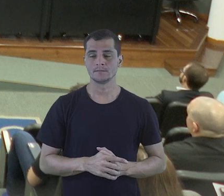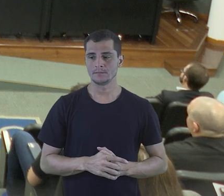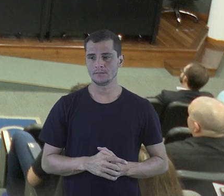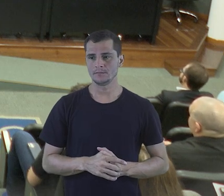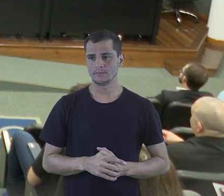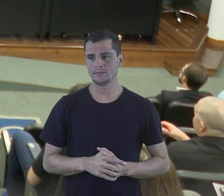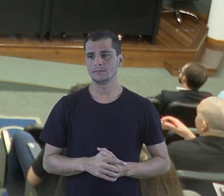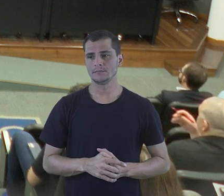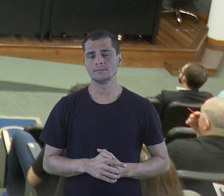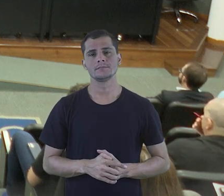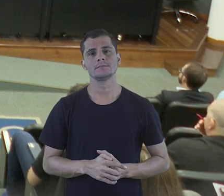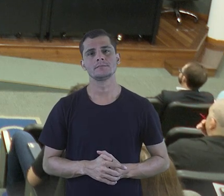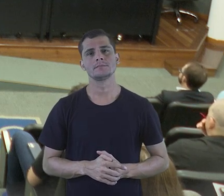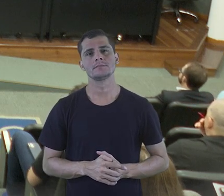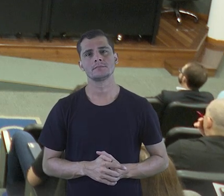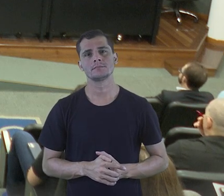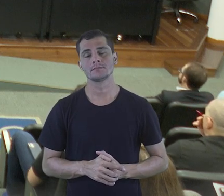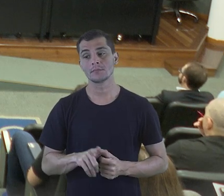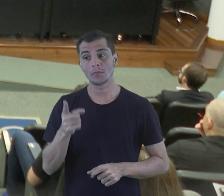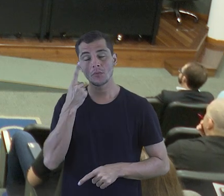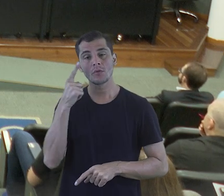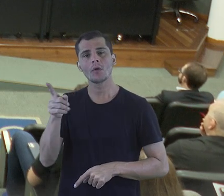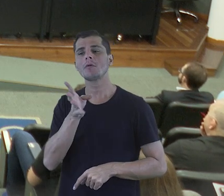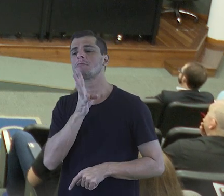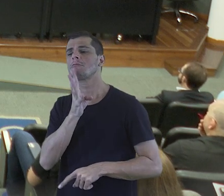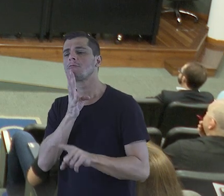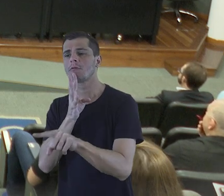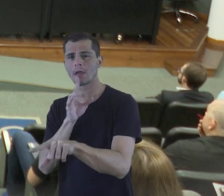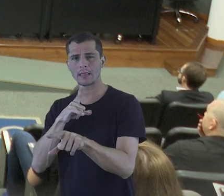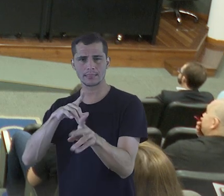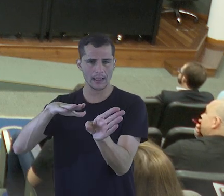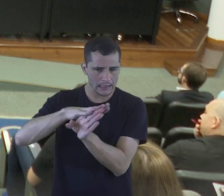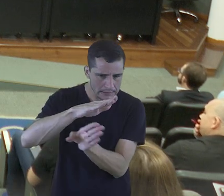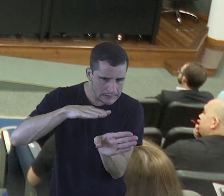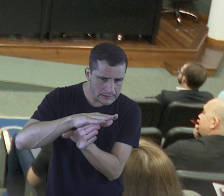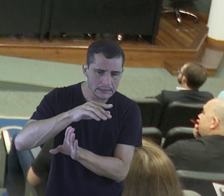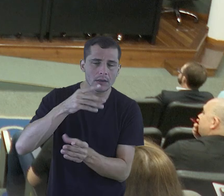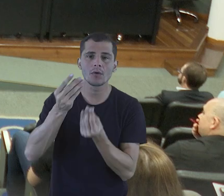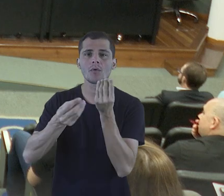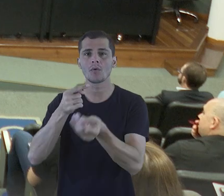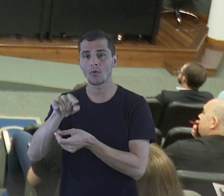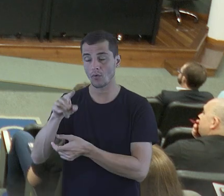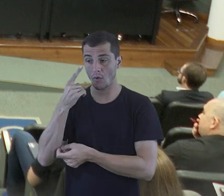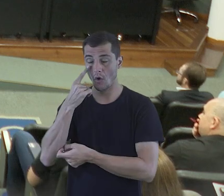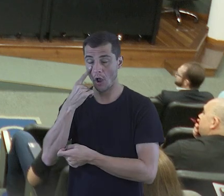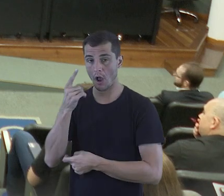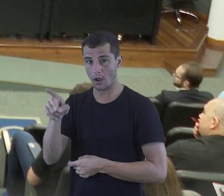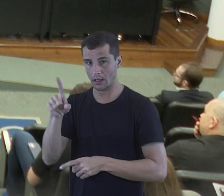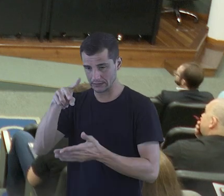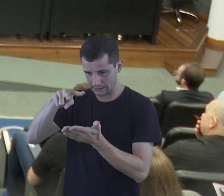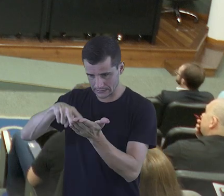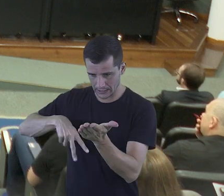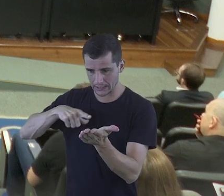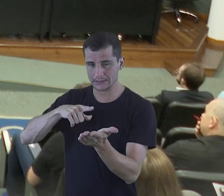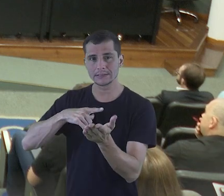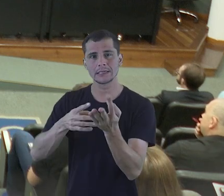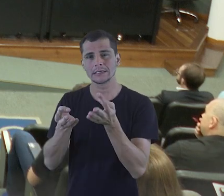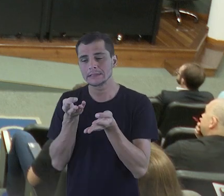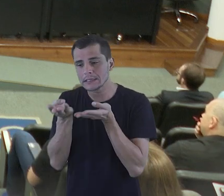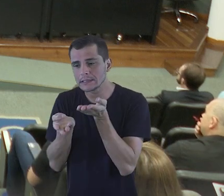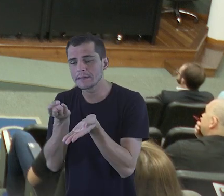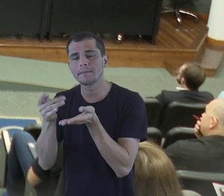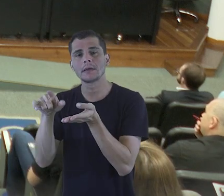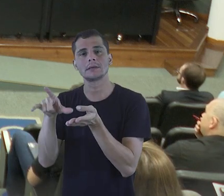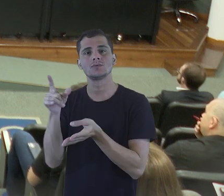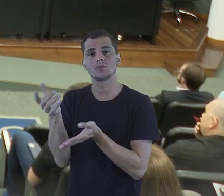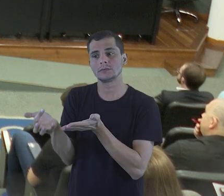e aqui cuidados se vocês não conhecem esse guia é bem legal dar uma lida nesse aqui tratamento de dados